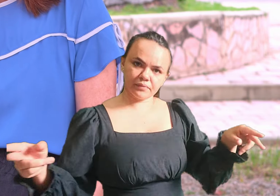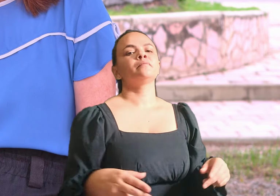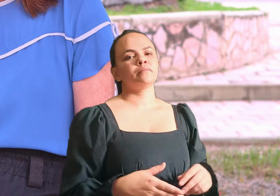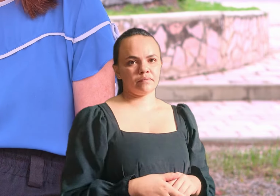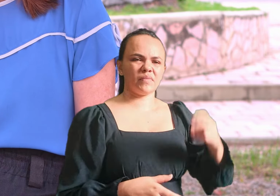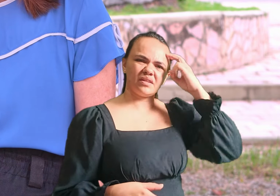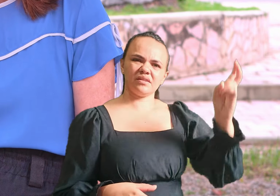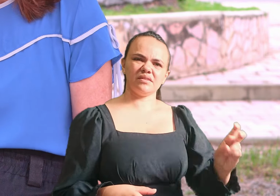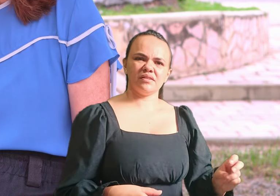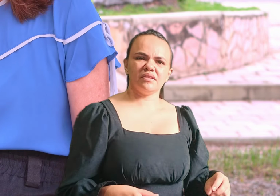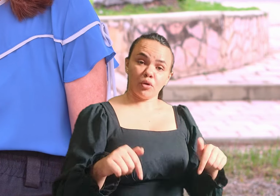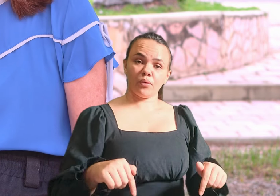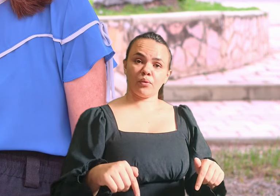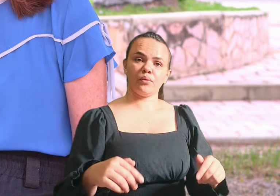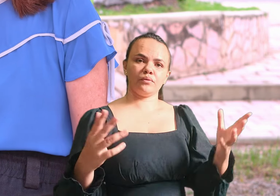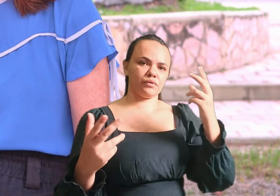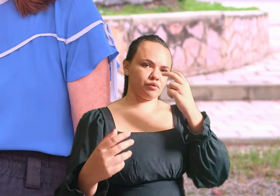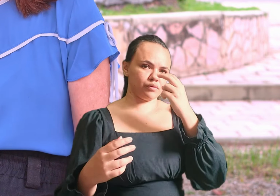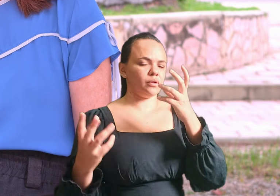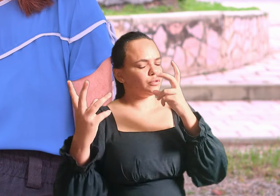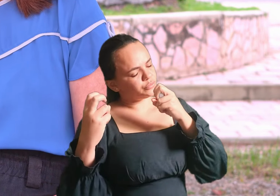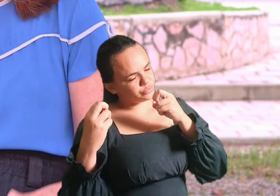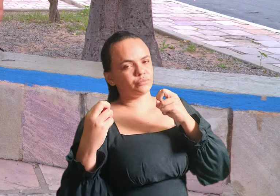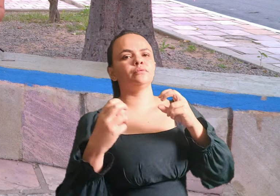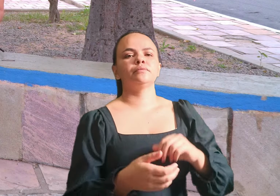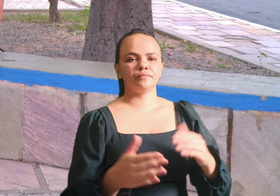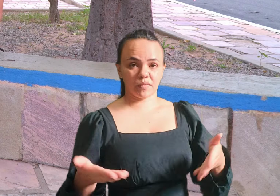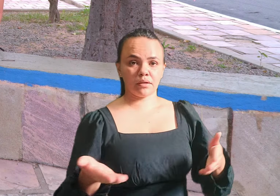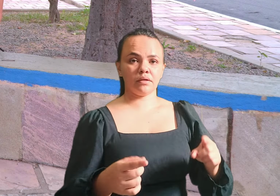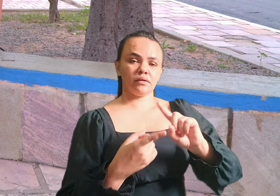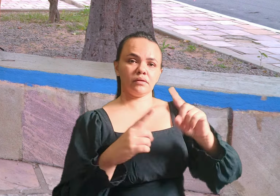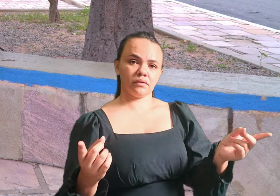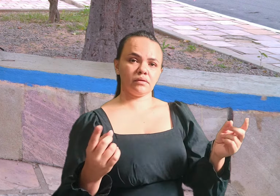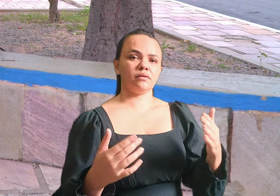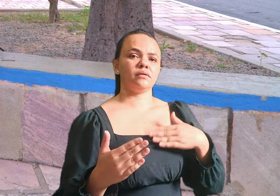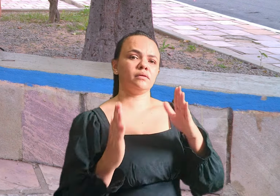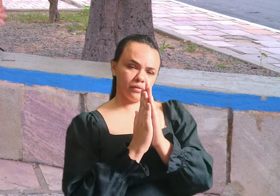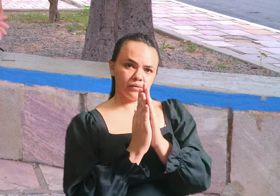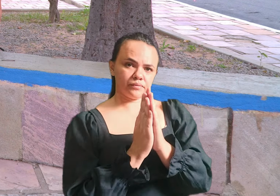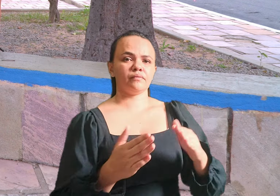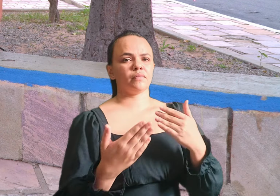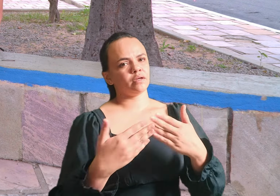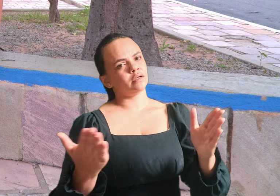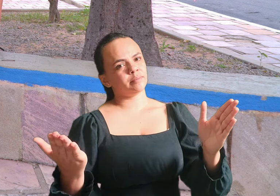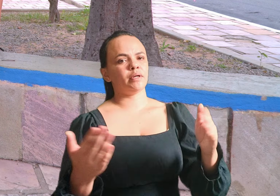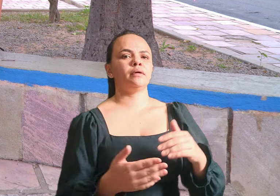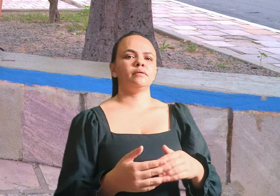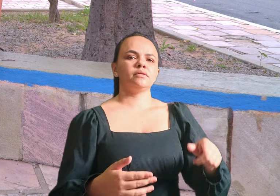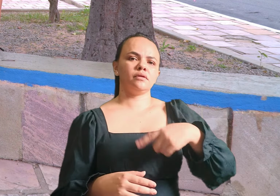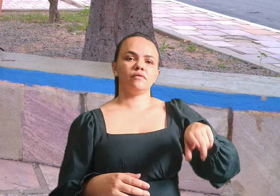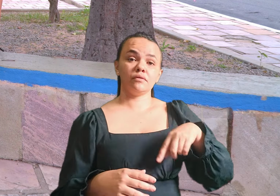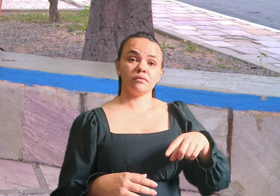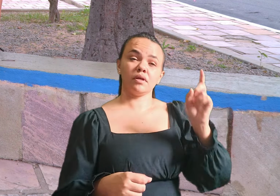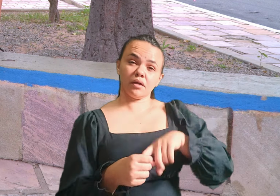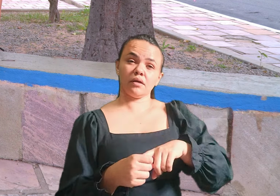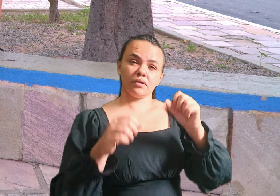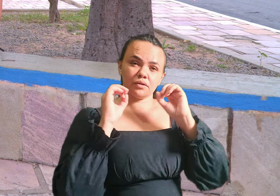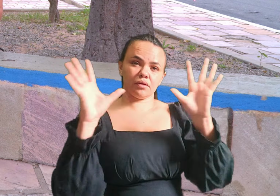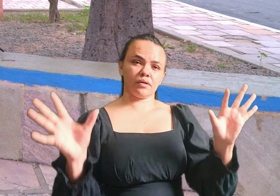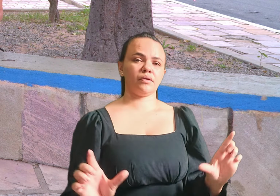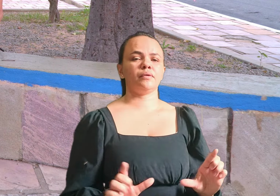culturas elas estão adormecidas mas fica aqui o apelo né para que a gente possa voltar